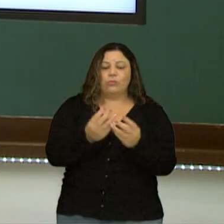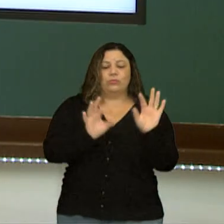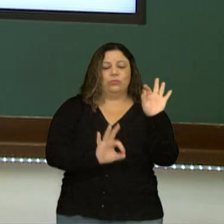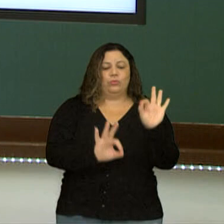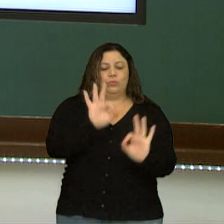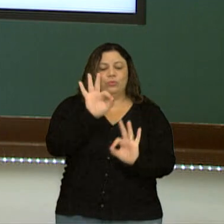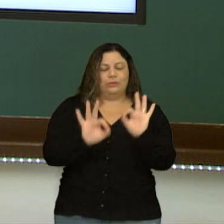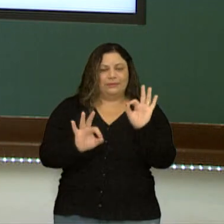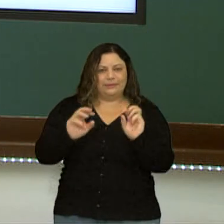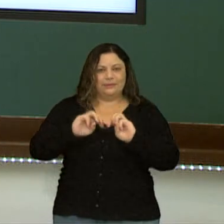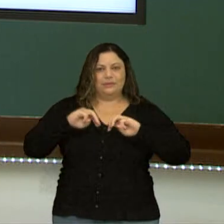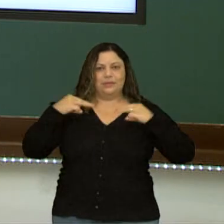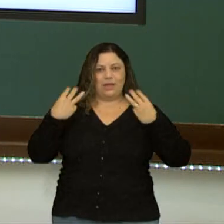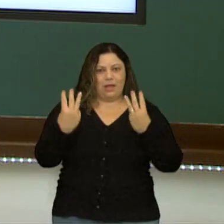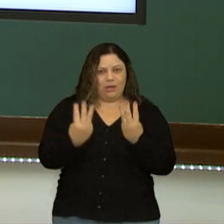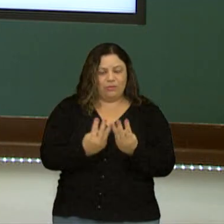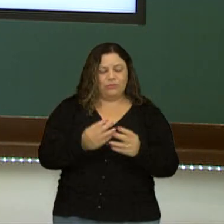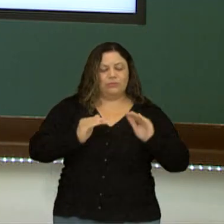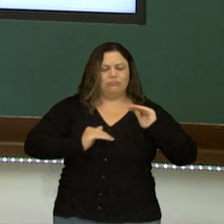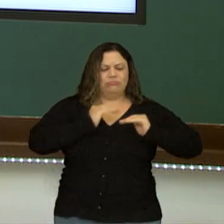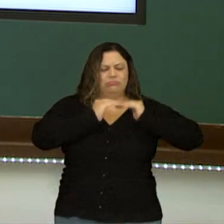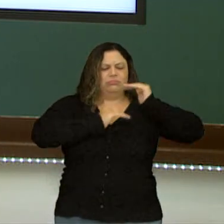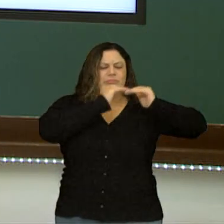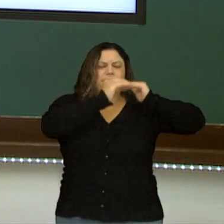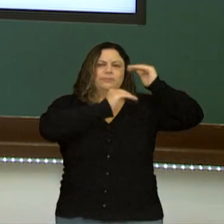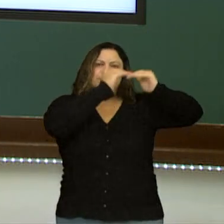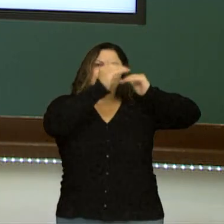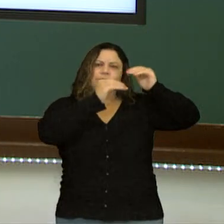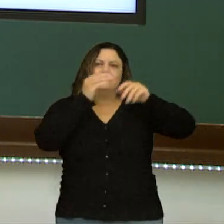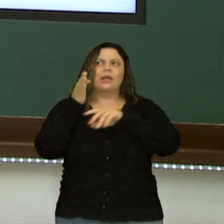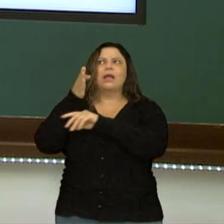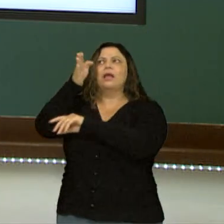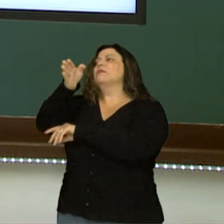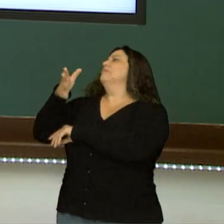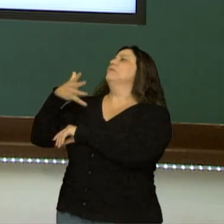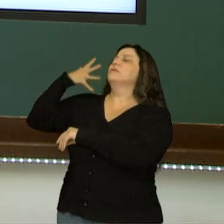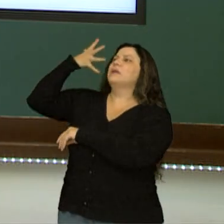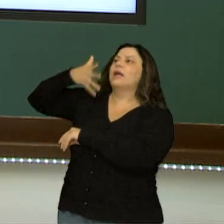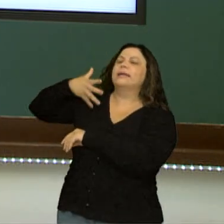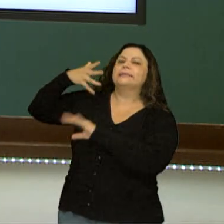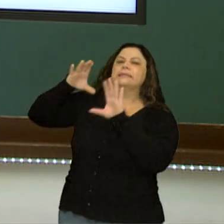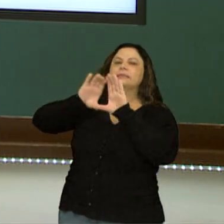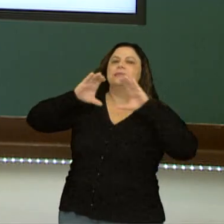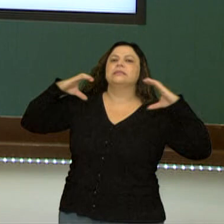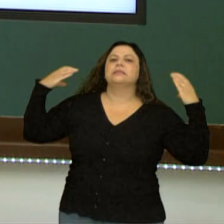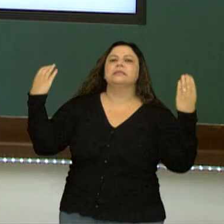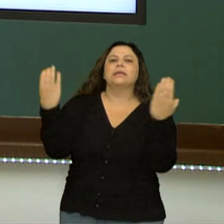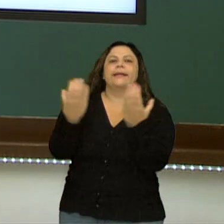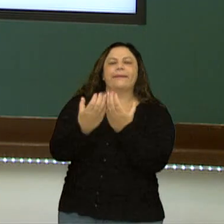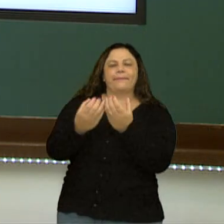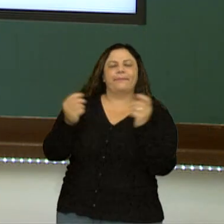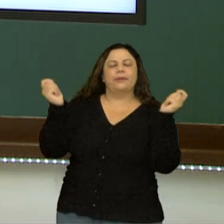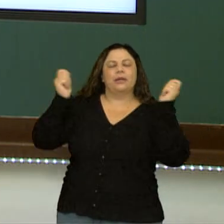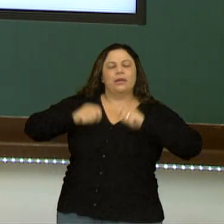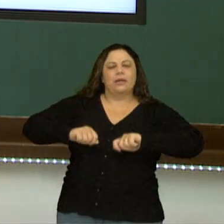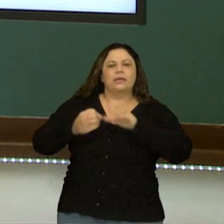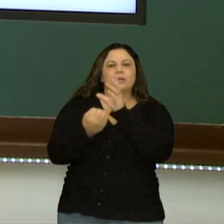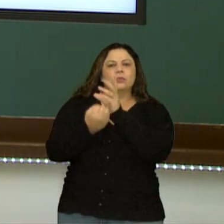das Nações Unidas. É ela que desenvolveu, foi na Assembleia, a terceira Assembleia da ONU, que saiu essa declaração,